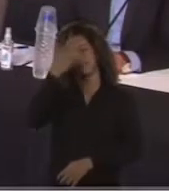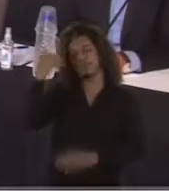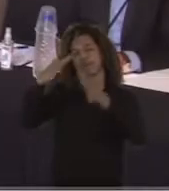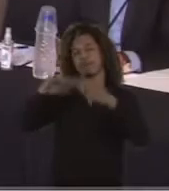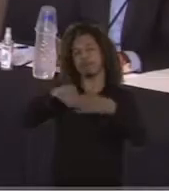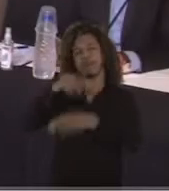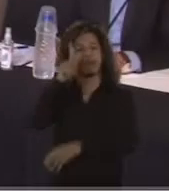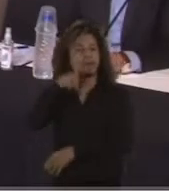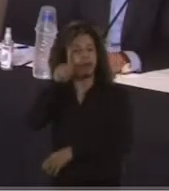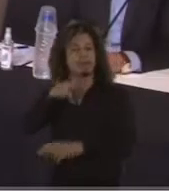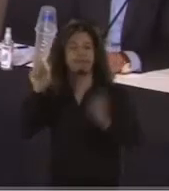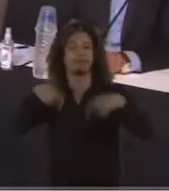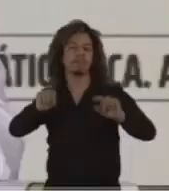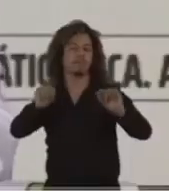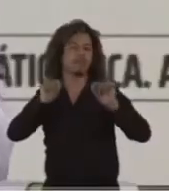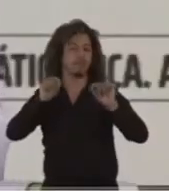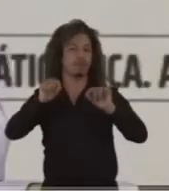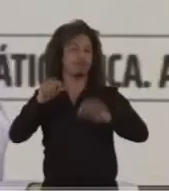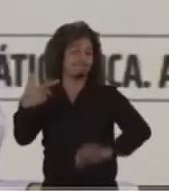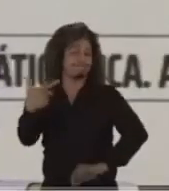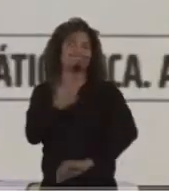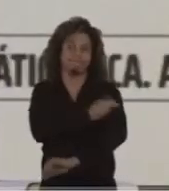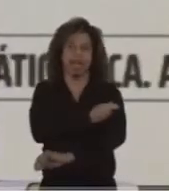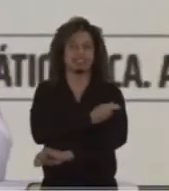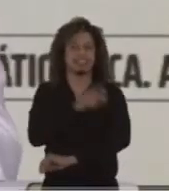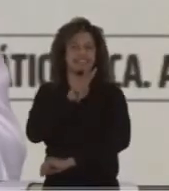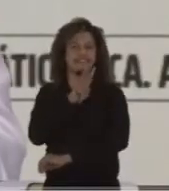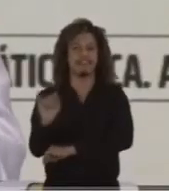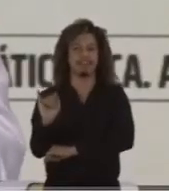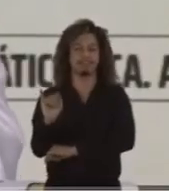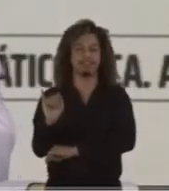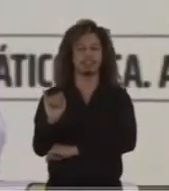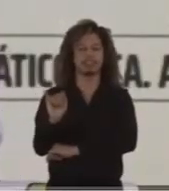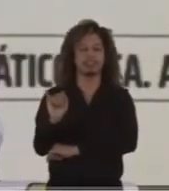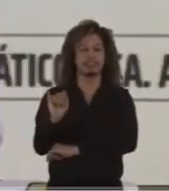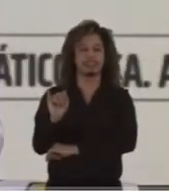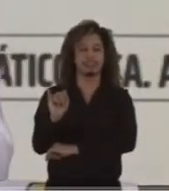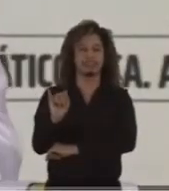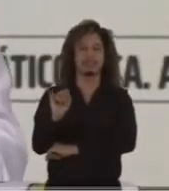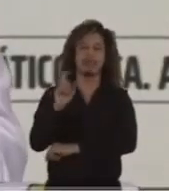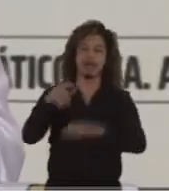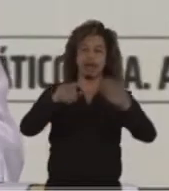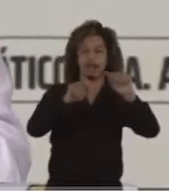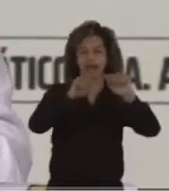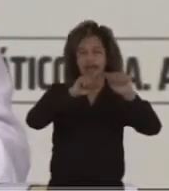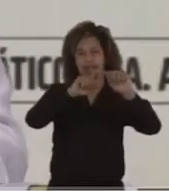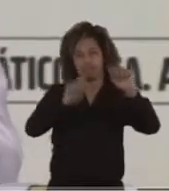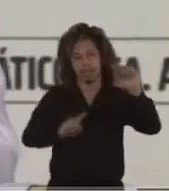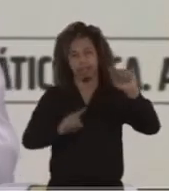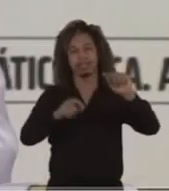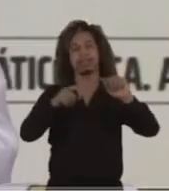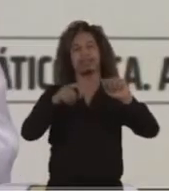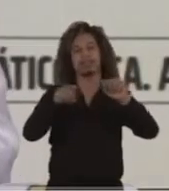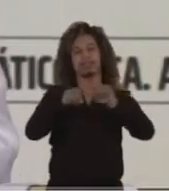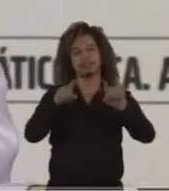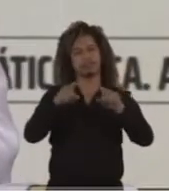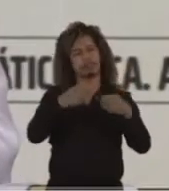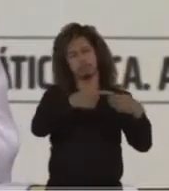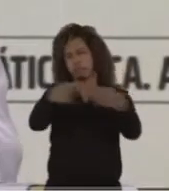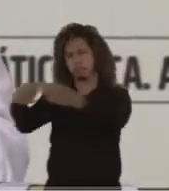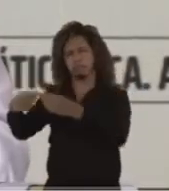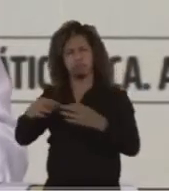paraibanas e vão poder ser vacinados de imediato com a vacina Astra zeneca em todos os municípios da